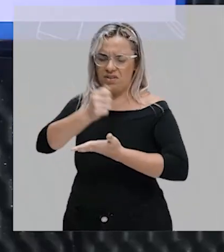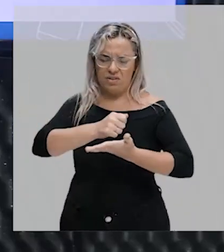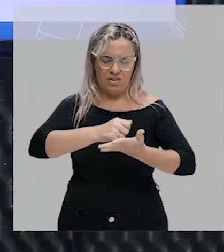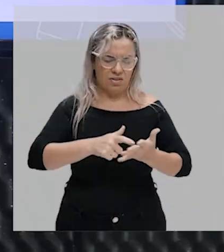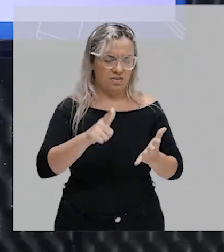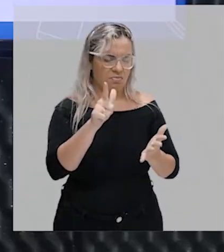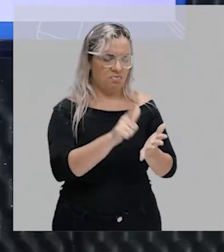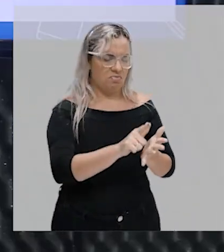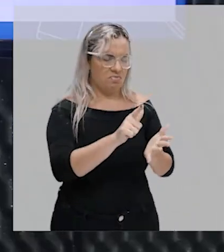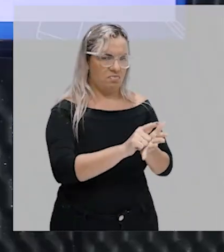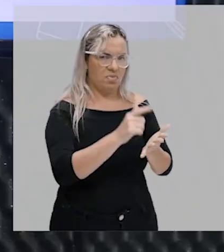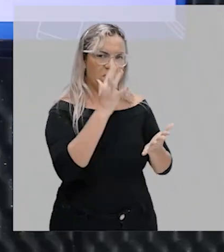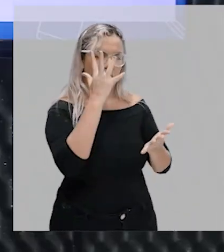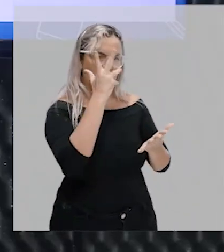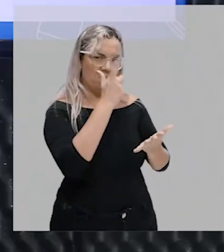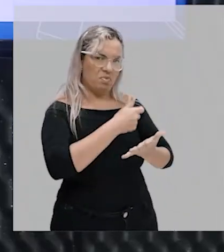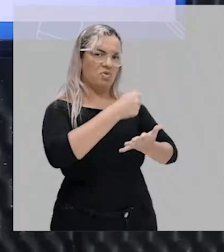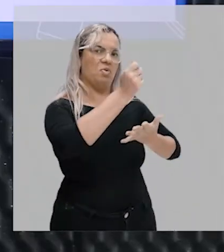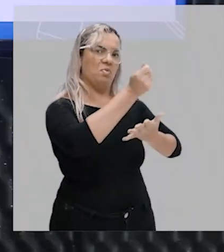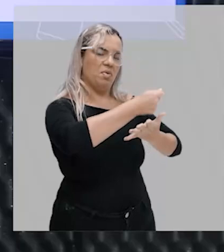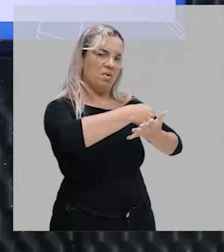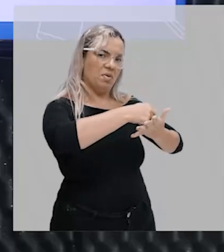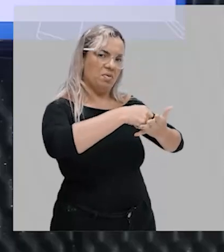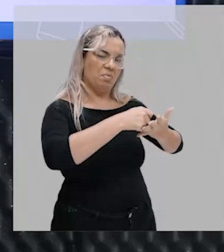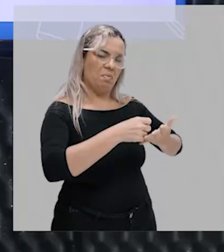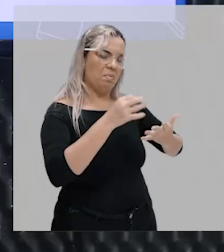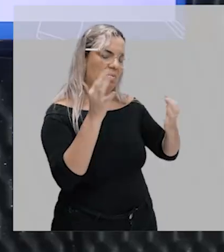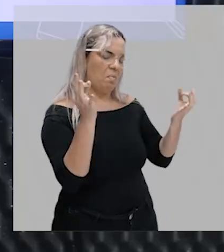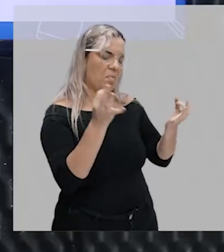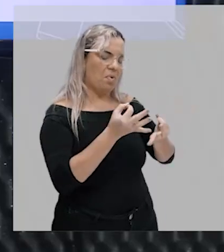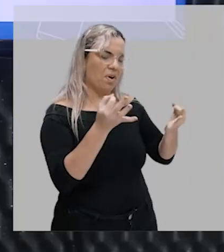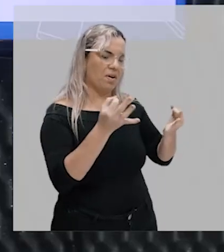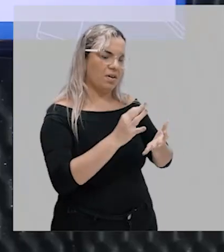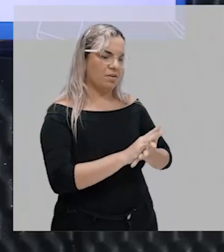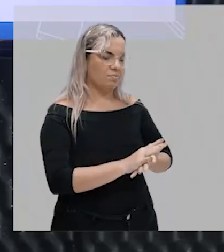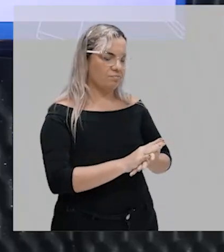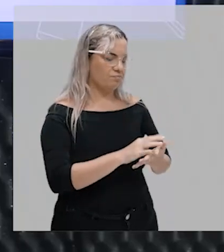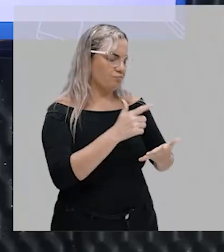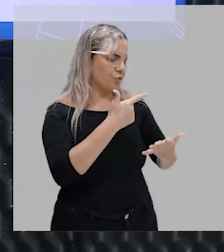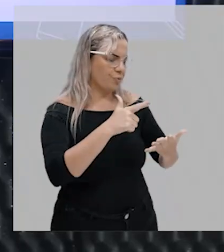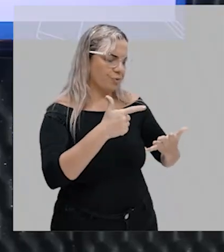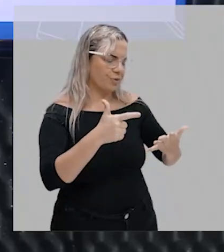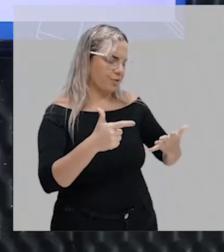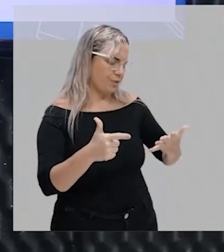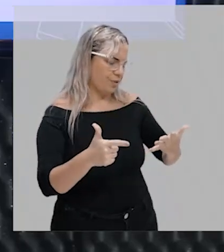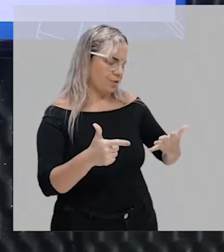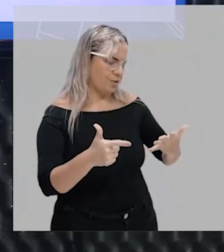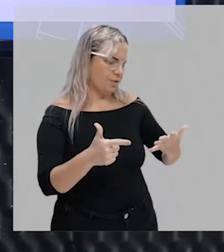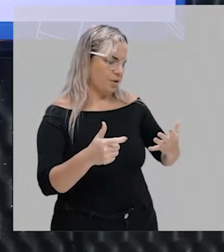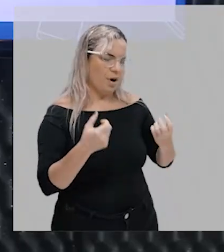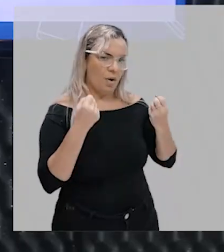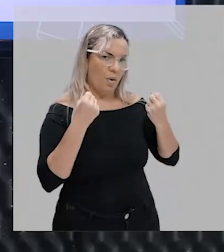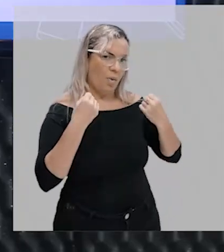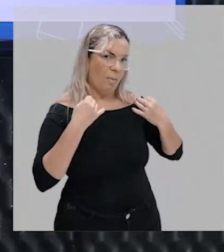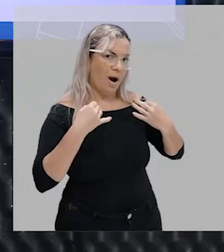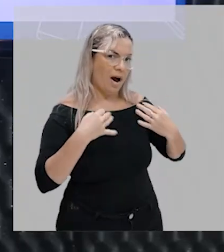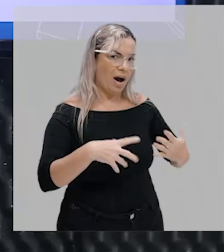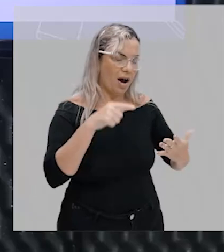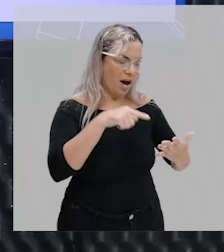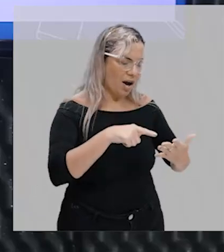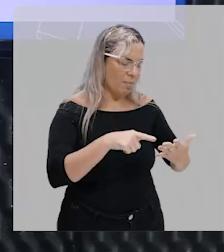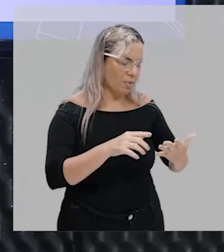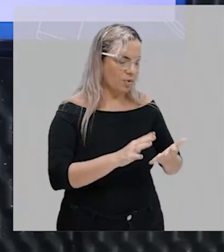fica bonitinho sua caligrafia, impecável, e não houver uma harmonia entre